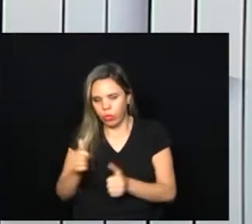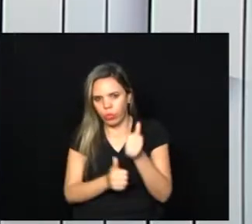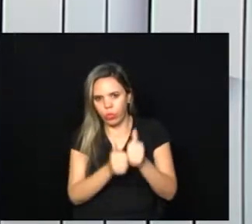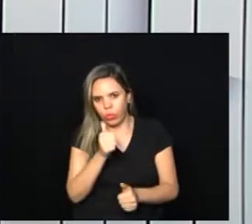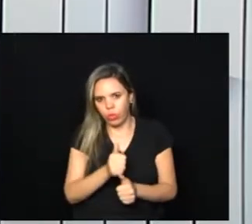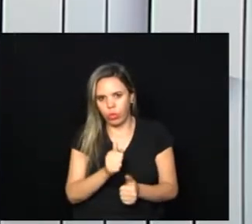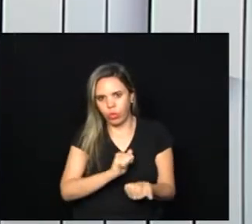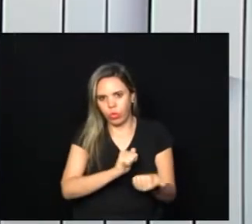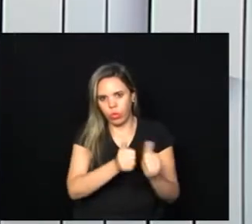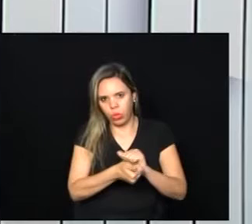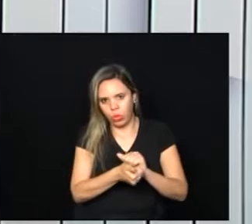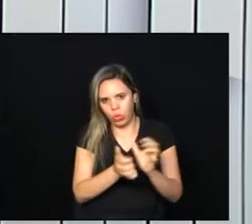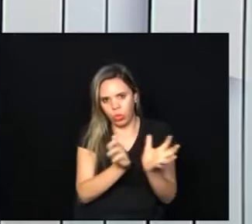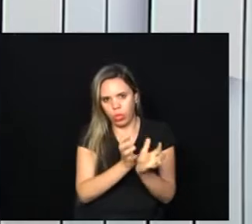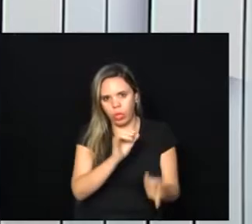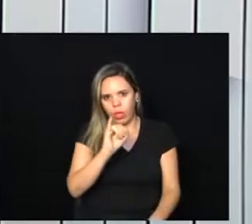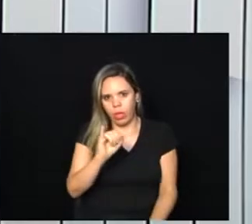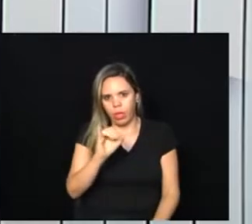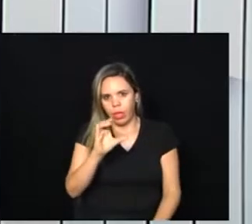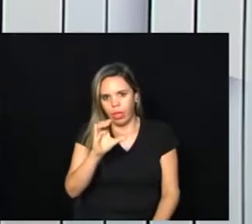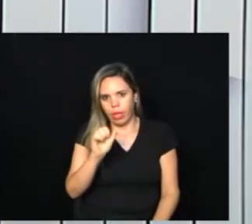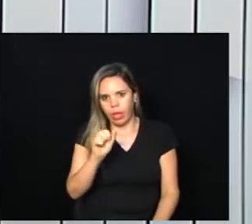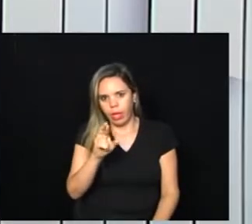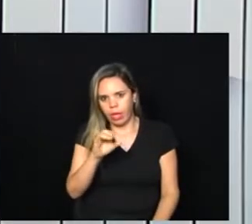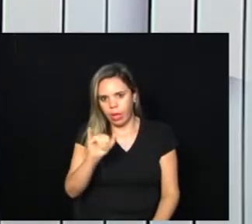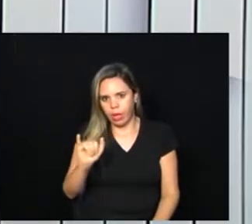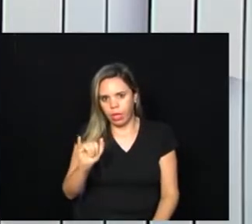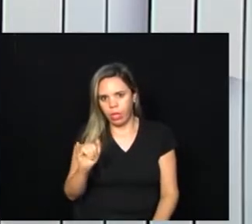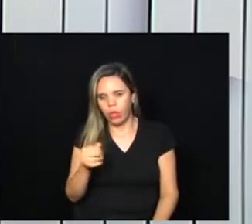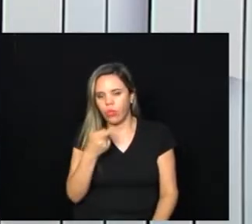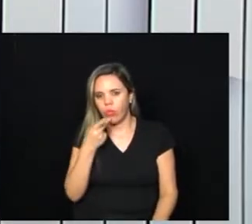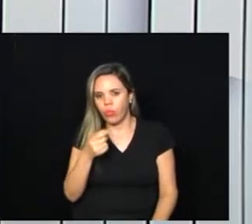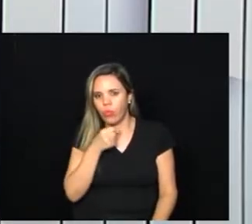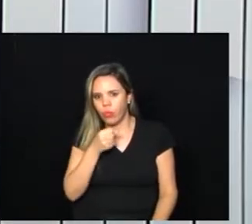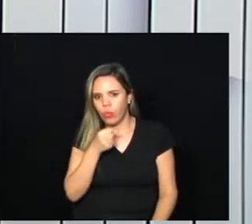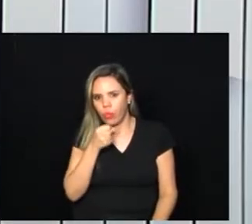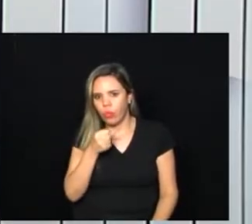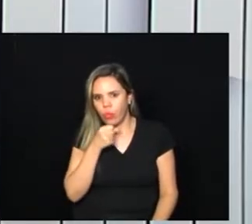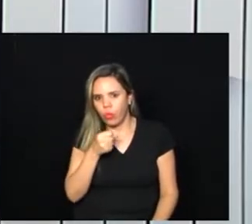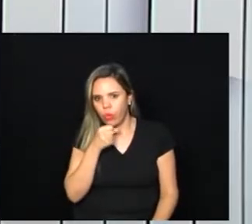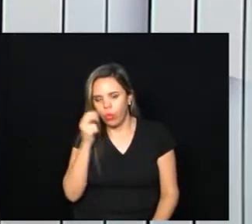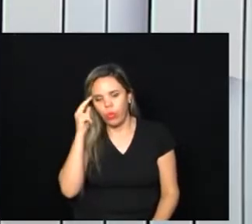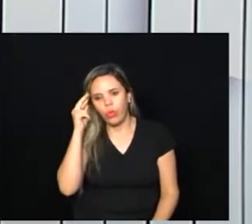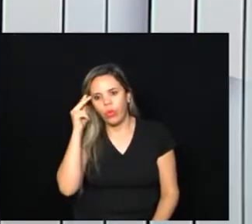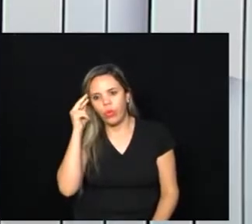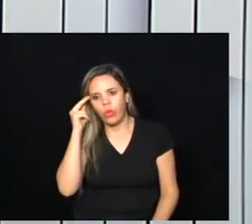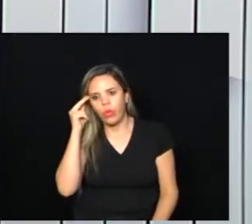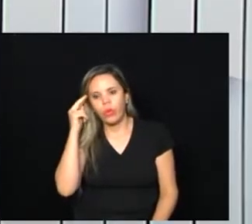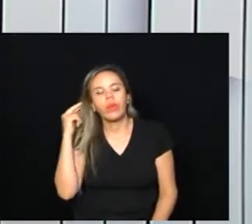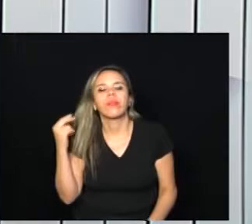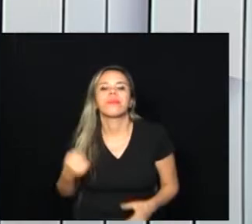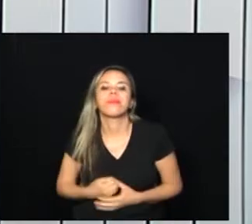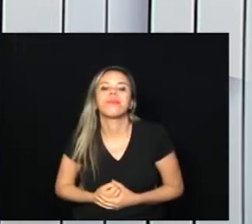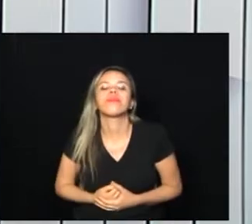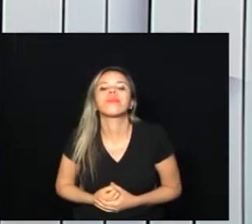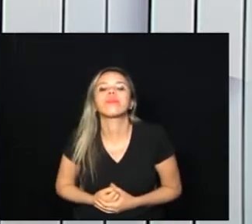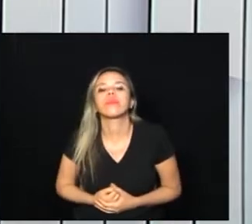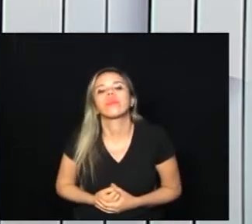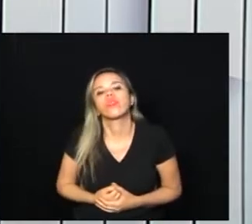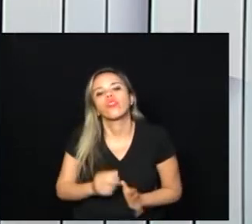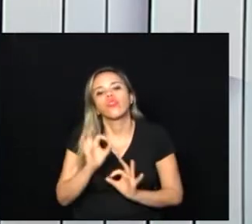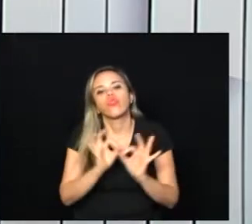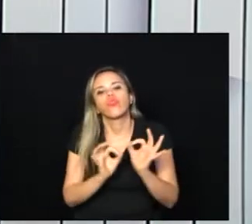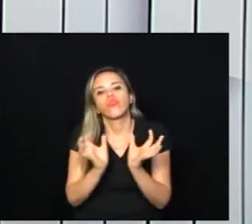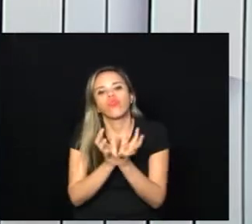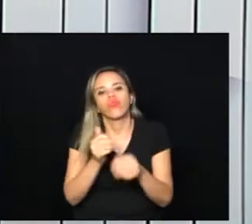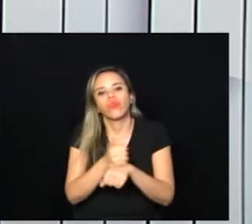e Esporte Clube Icaraí. Por isso, eu vou acionar novamente o nosso repórter André Aranha, que está com o